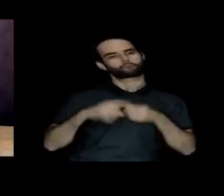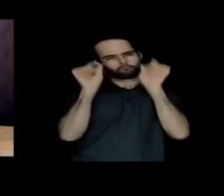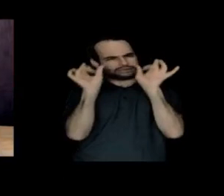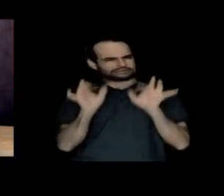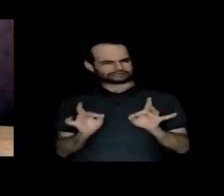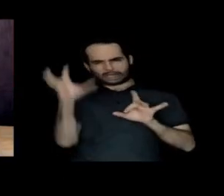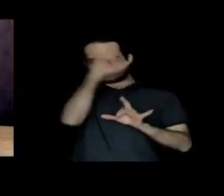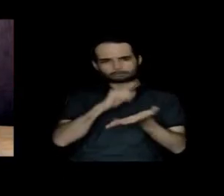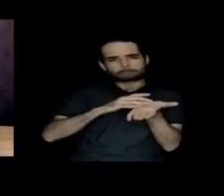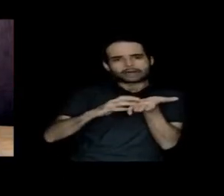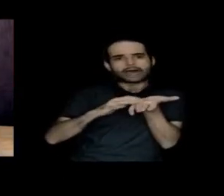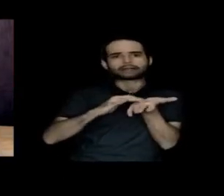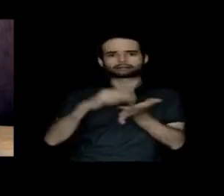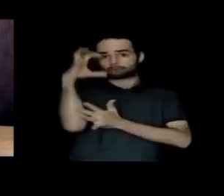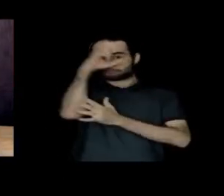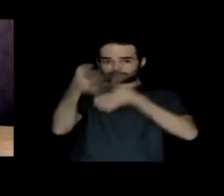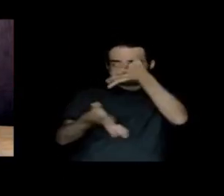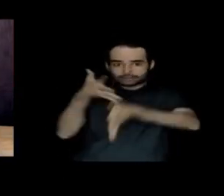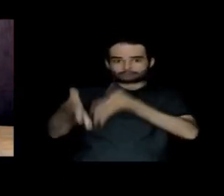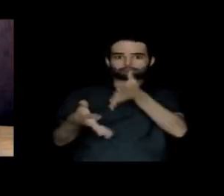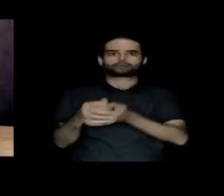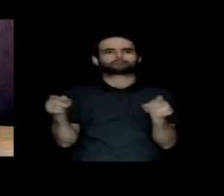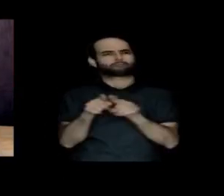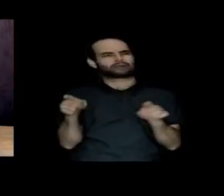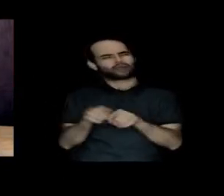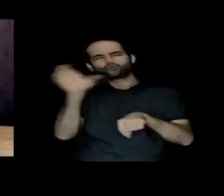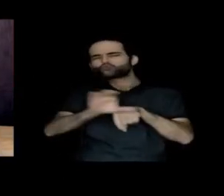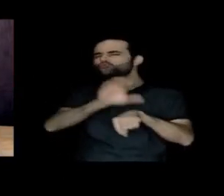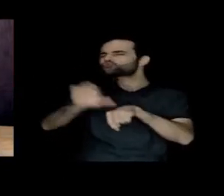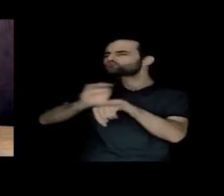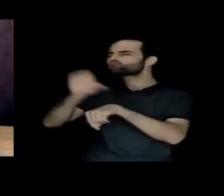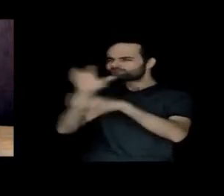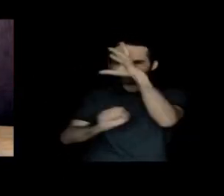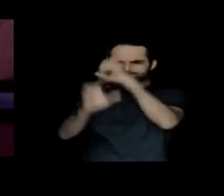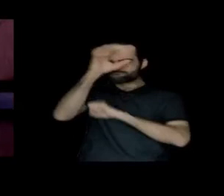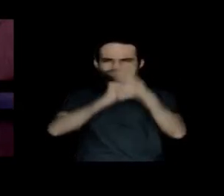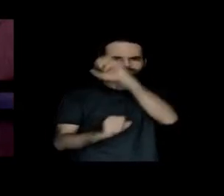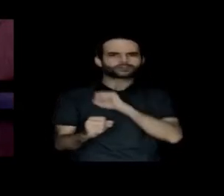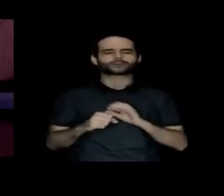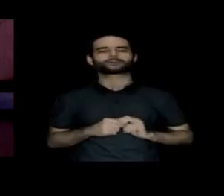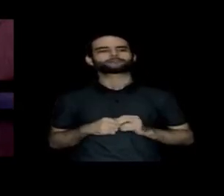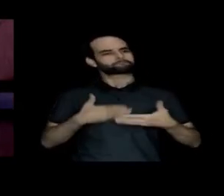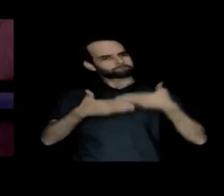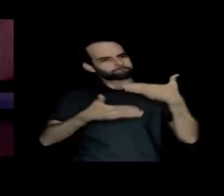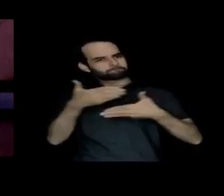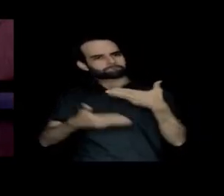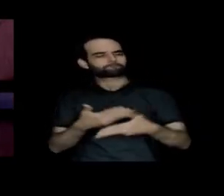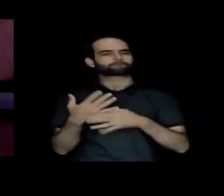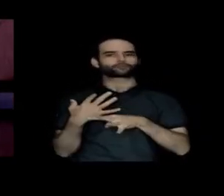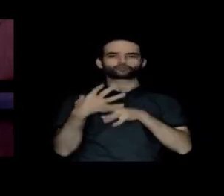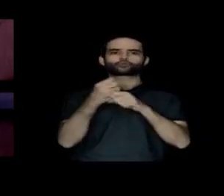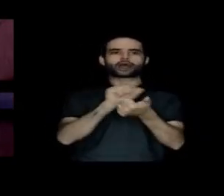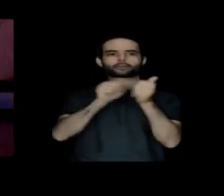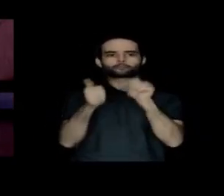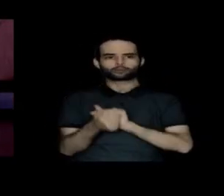Guanambi, me especializei, aprendi Braille, aprendi Libras, fiz vários outros cursos.